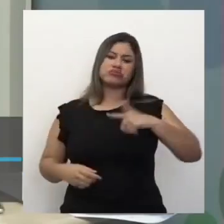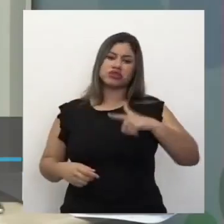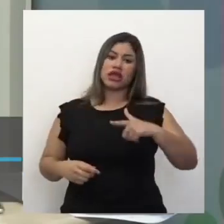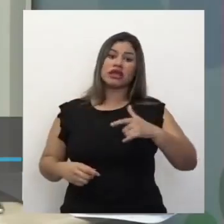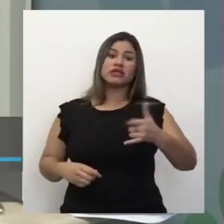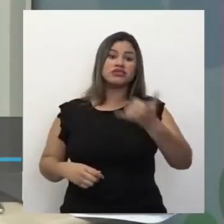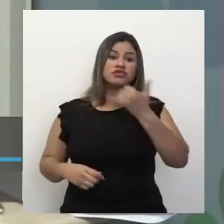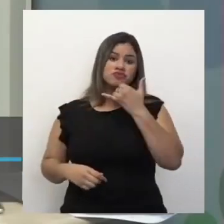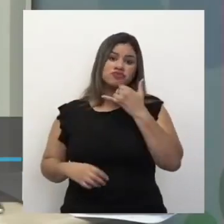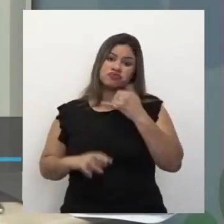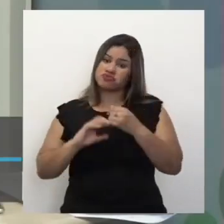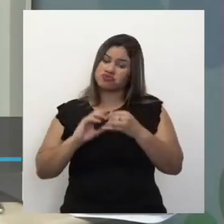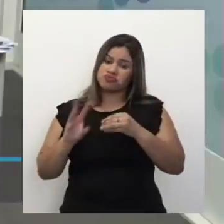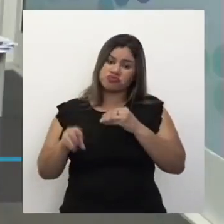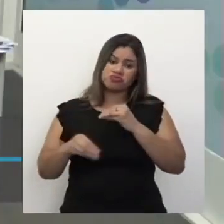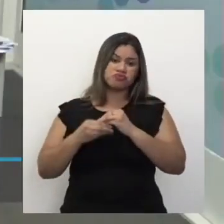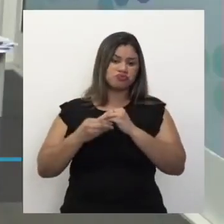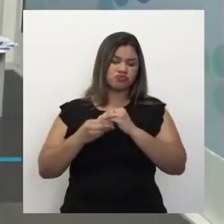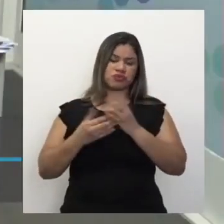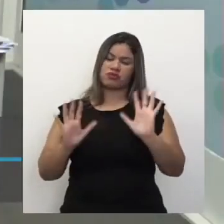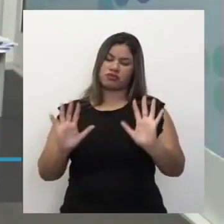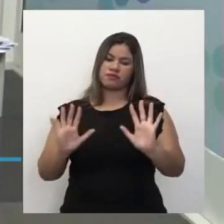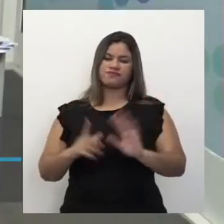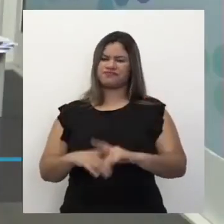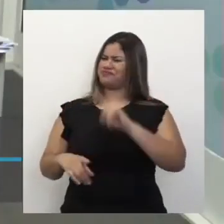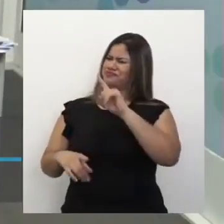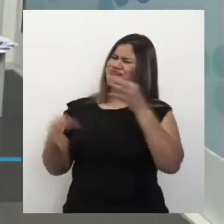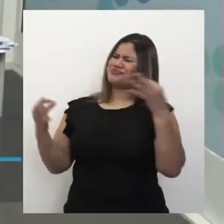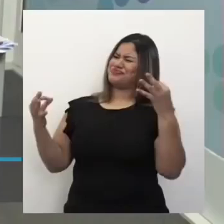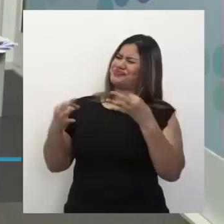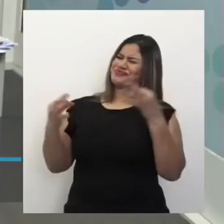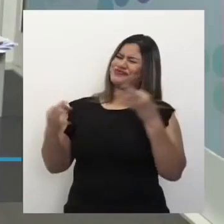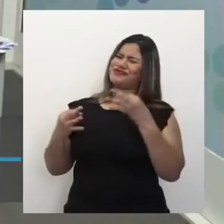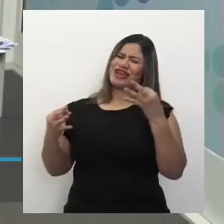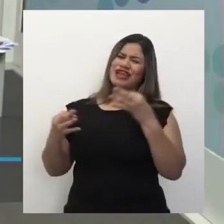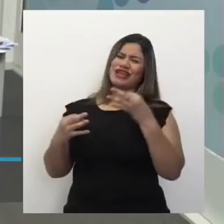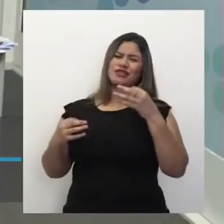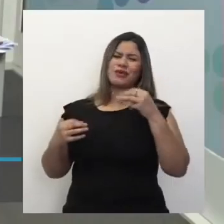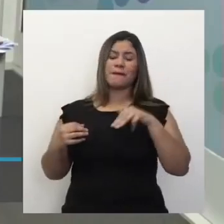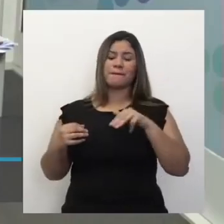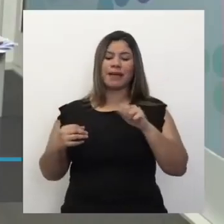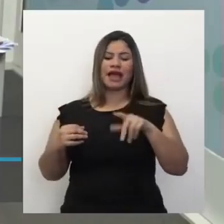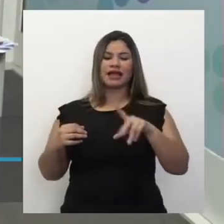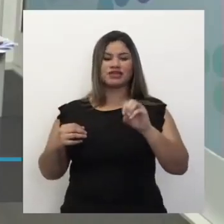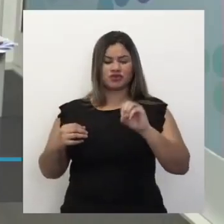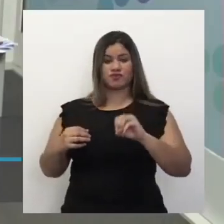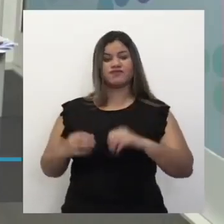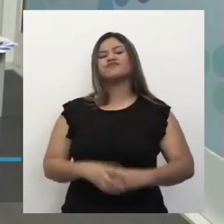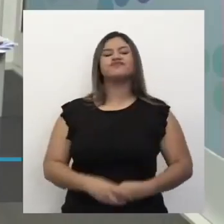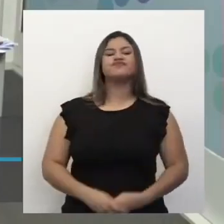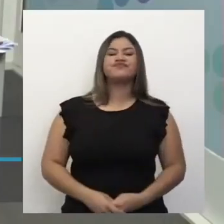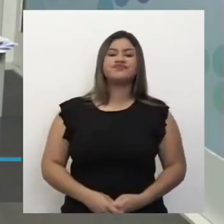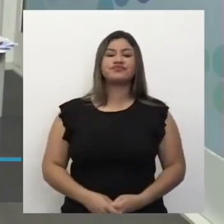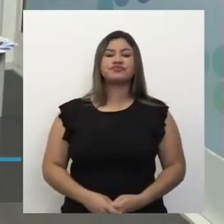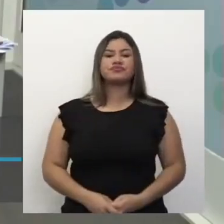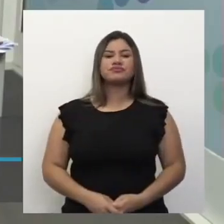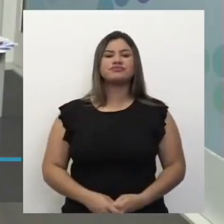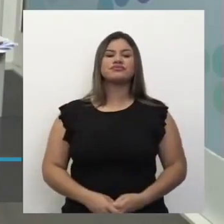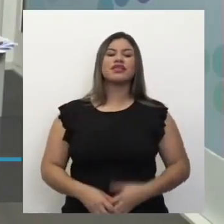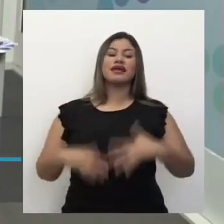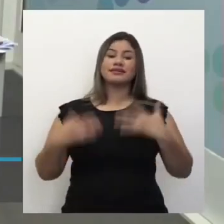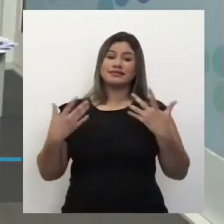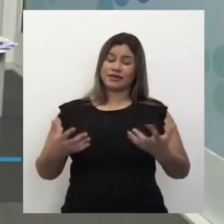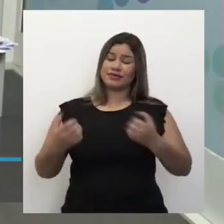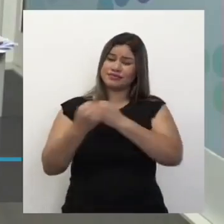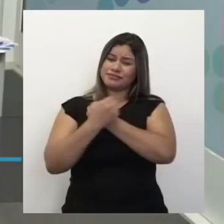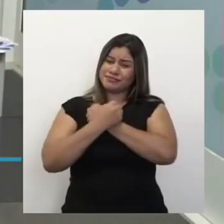ter colocado, não sei se... Você está perfeito sempre, Magno. Que é isso. Gente, então assim... Muitos abraços, tá? O